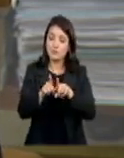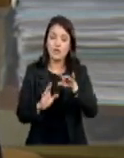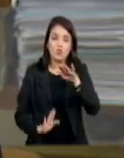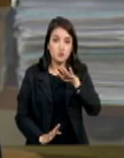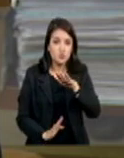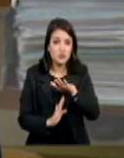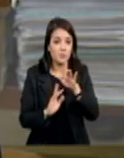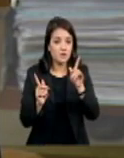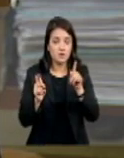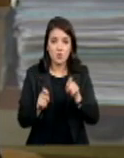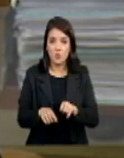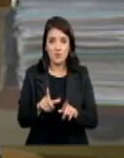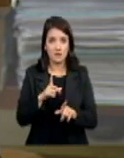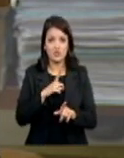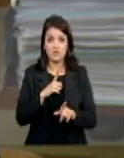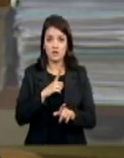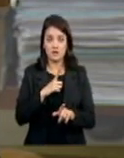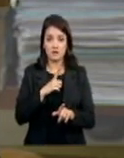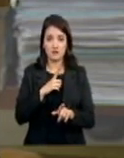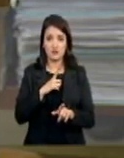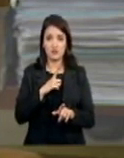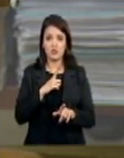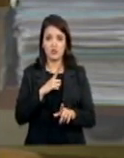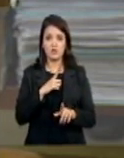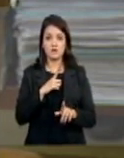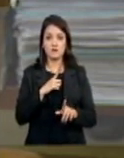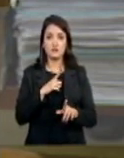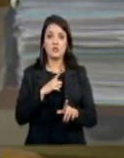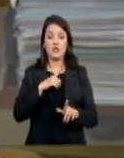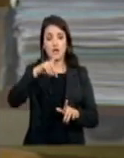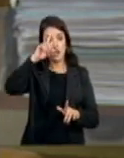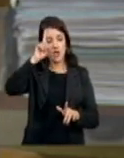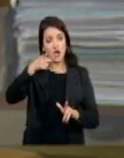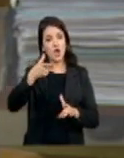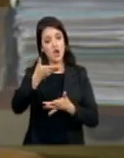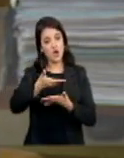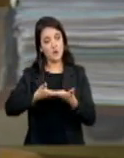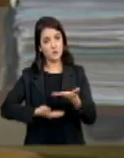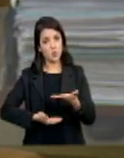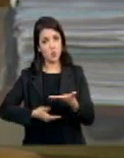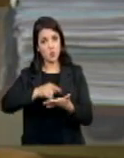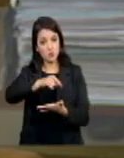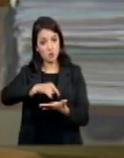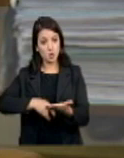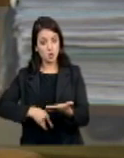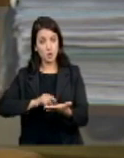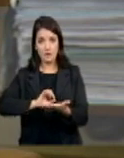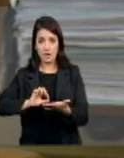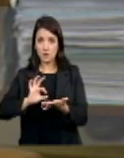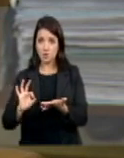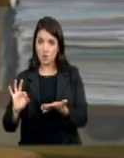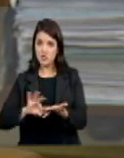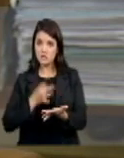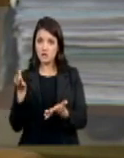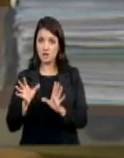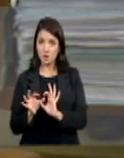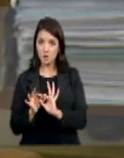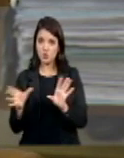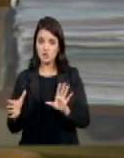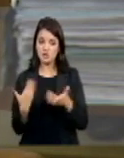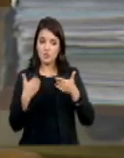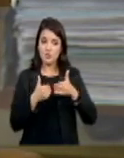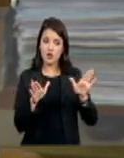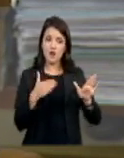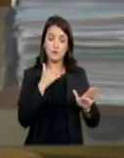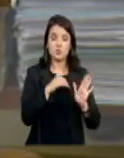sua competência institucional a prerrogativa de ordenar a quebra do sigilo bancário na realidade intervenção jurisdicional